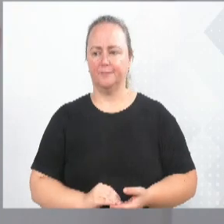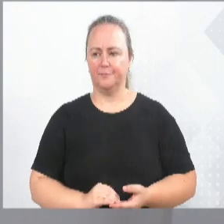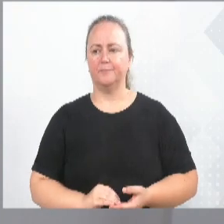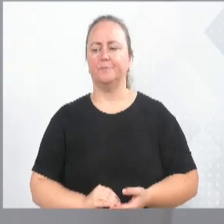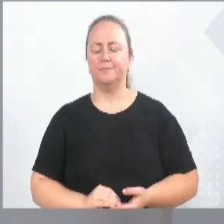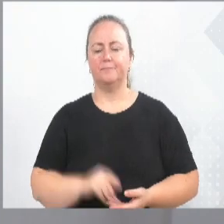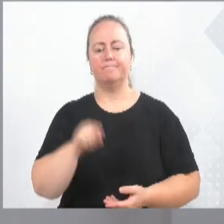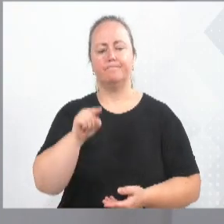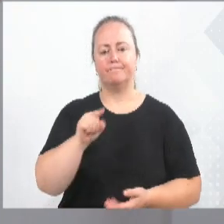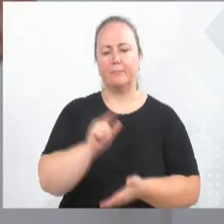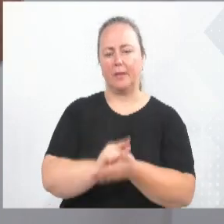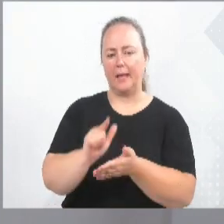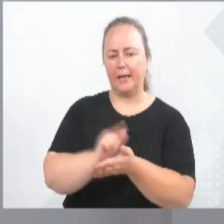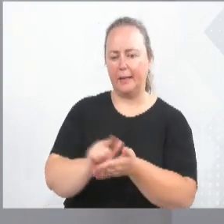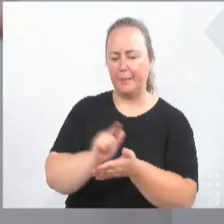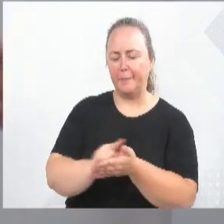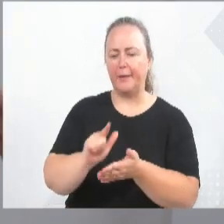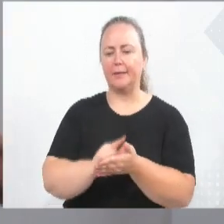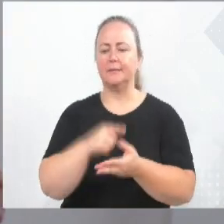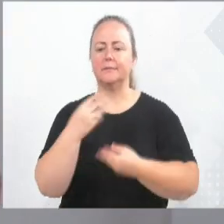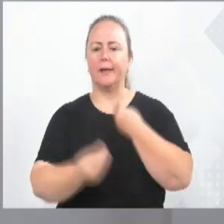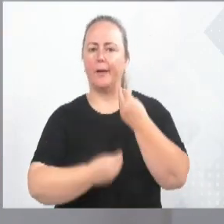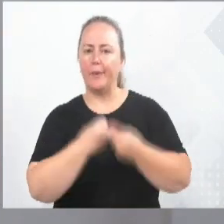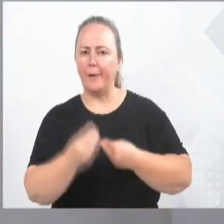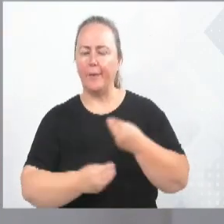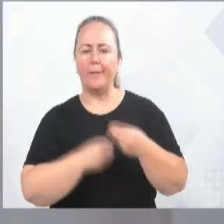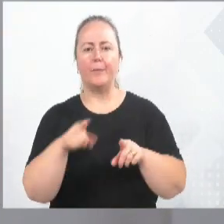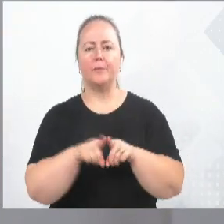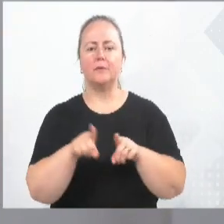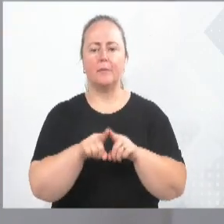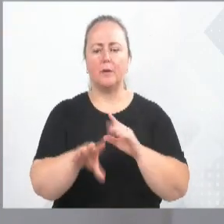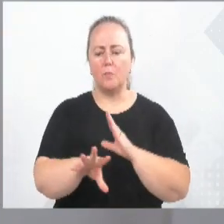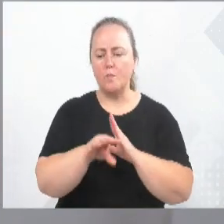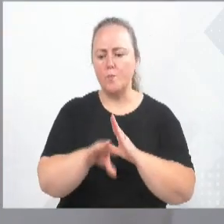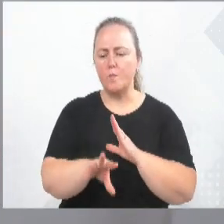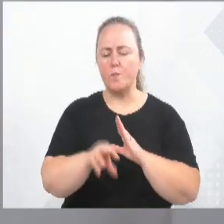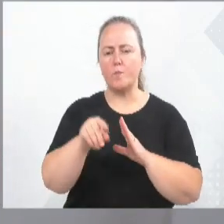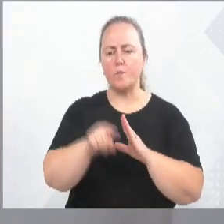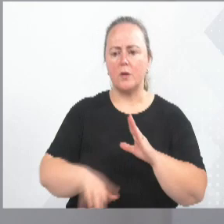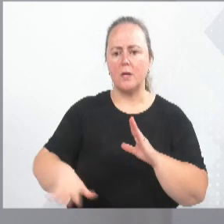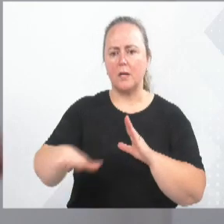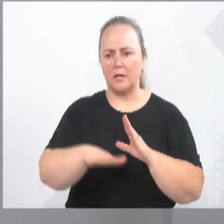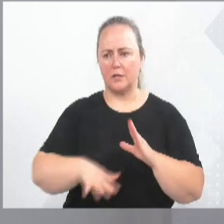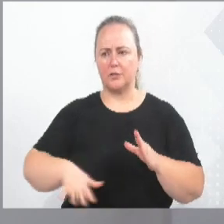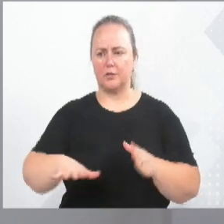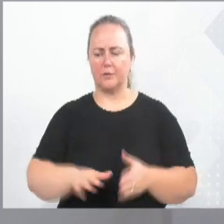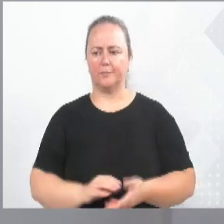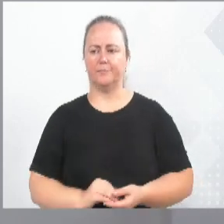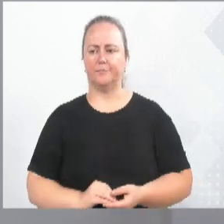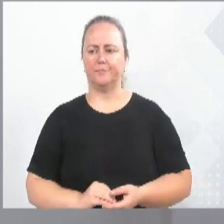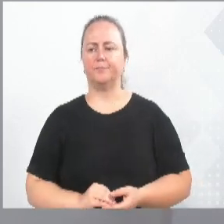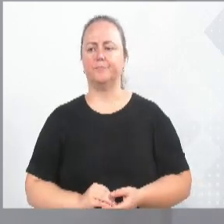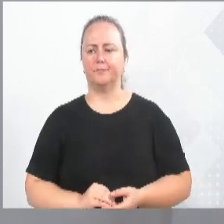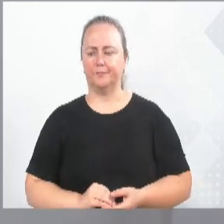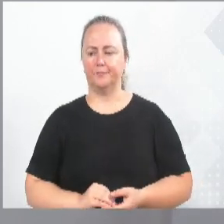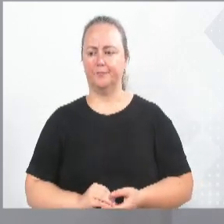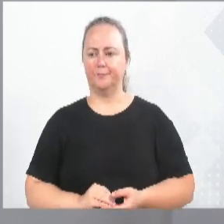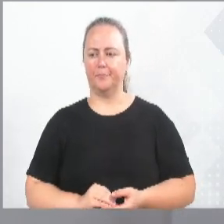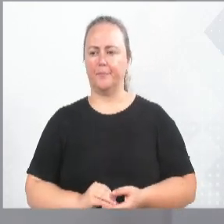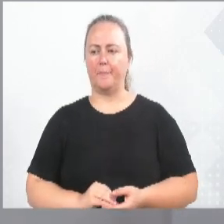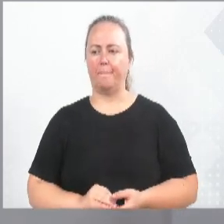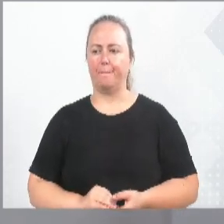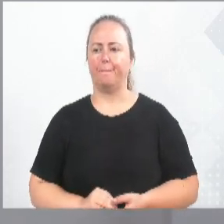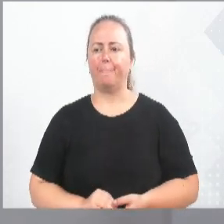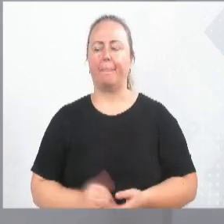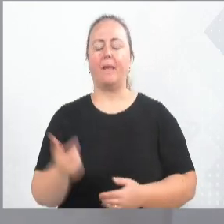limpezas nessa drenagem e também dragagem dos nossos Ribeirões eu quero aqui também agora é mais